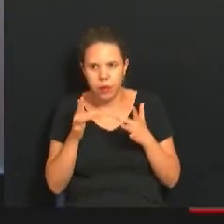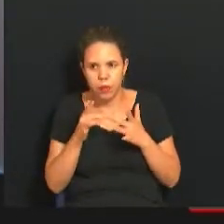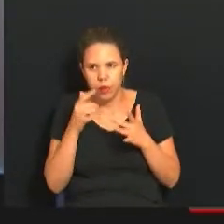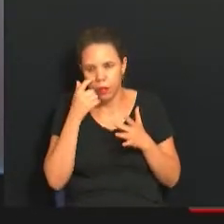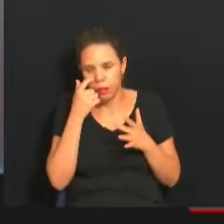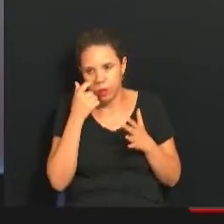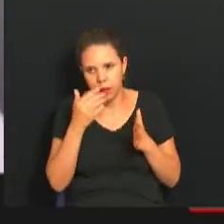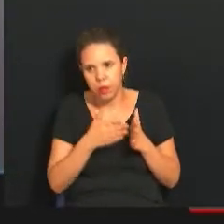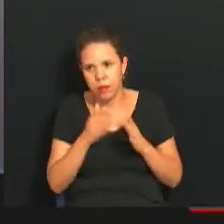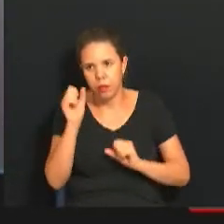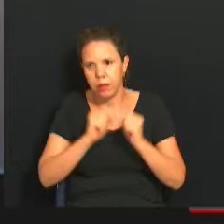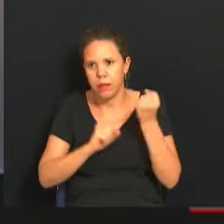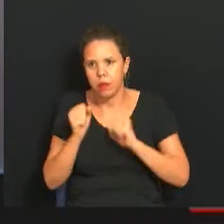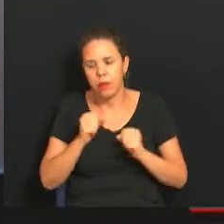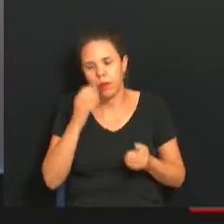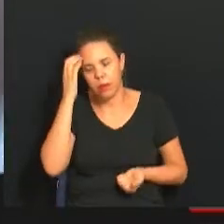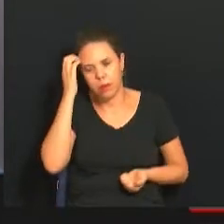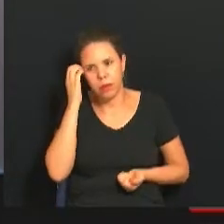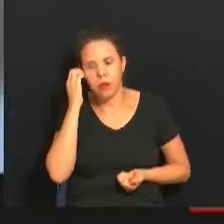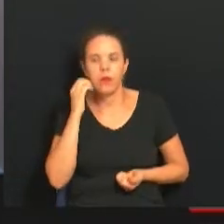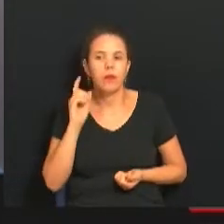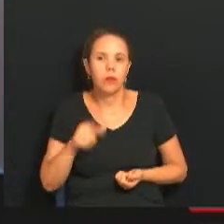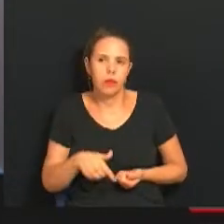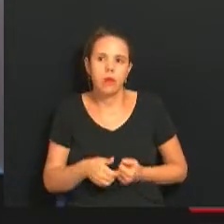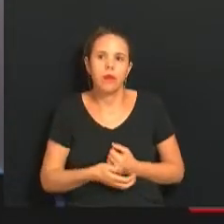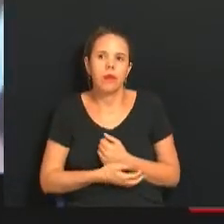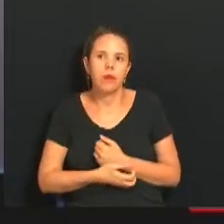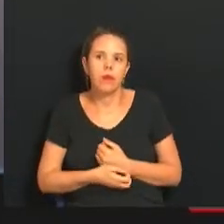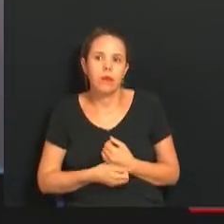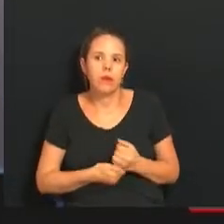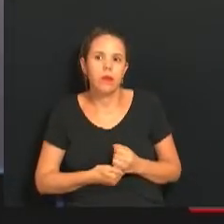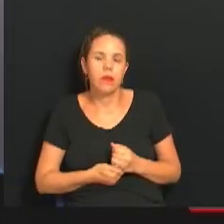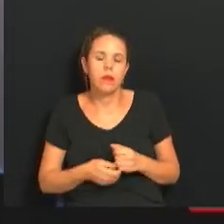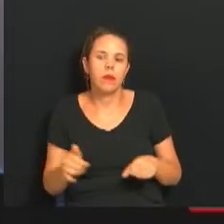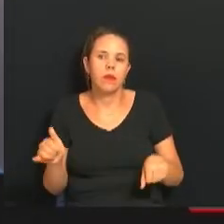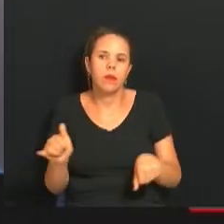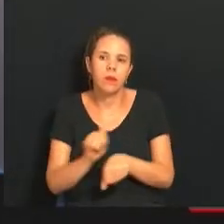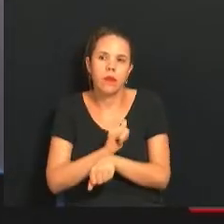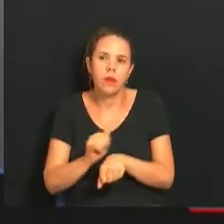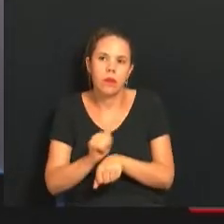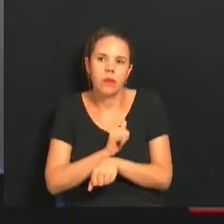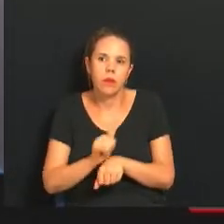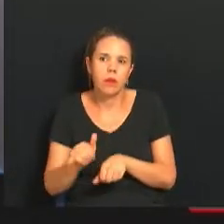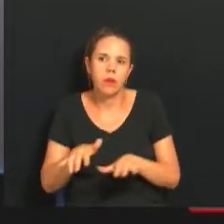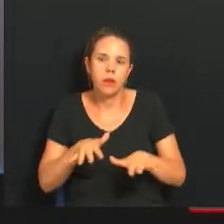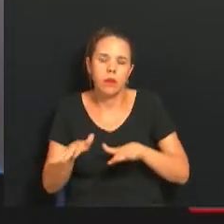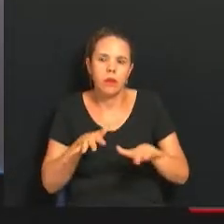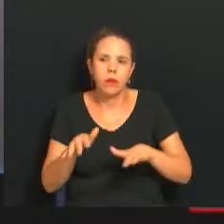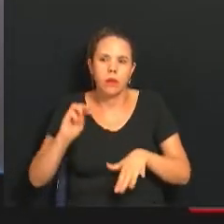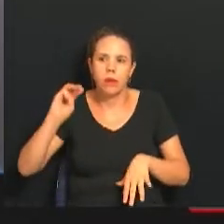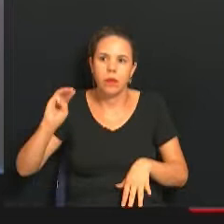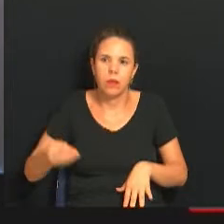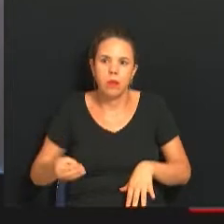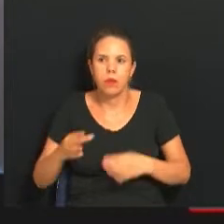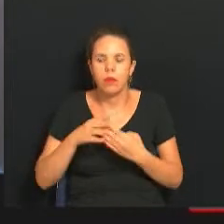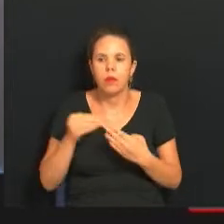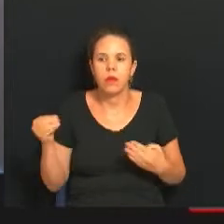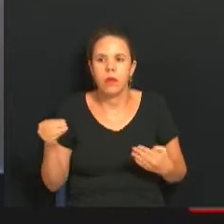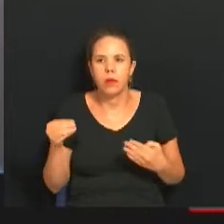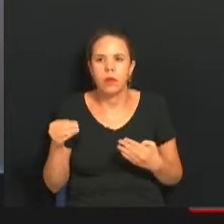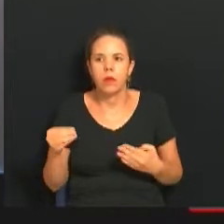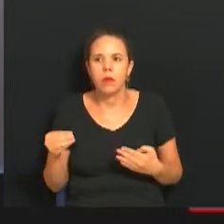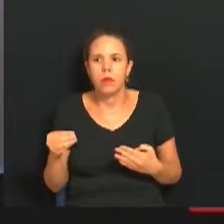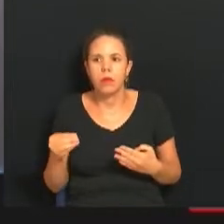da indústria de defesa, que é uma indústria muito estratégica, não só por movimentar milhões e milhões de dólares, mas por estar